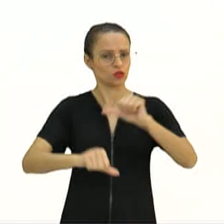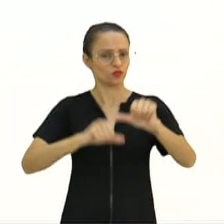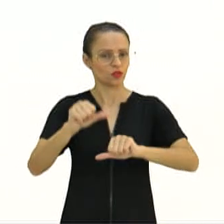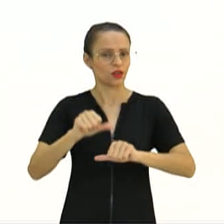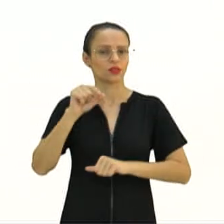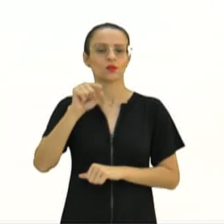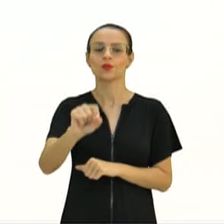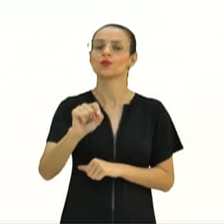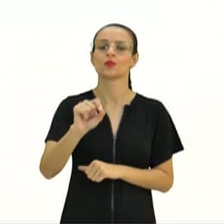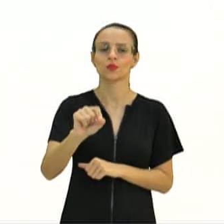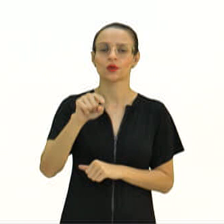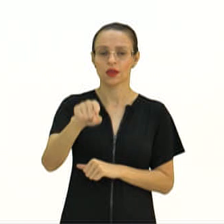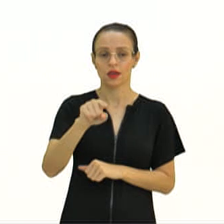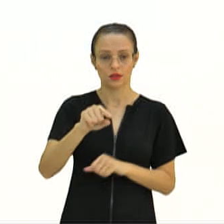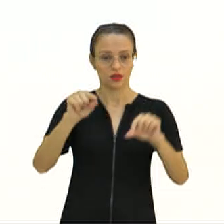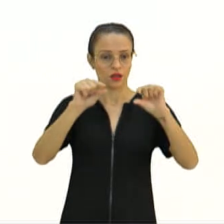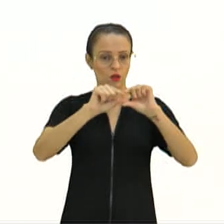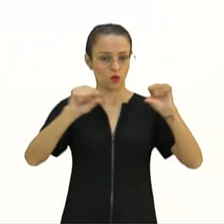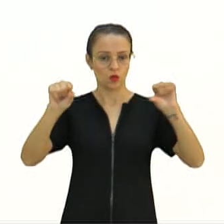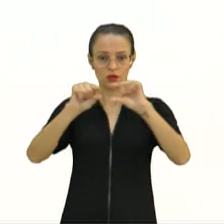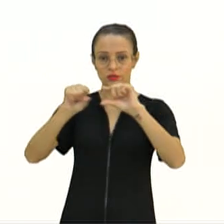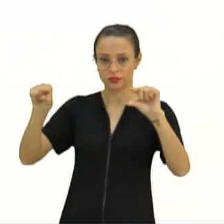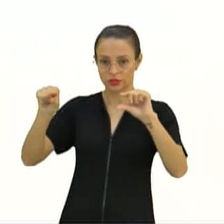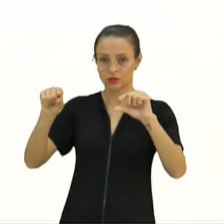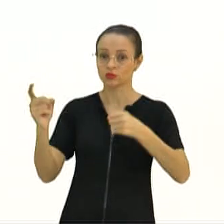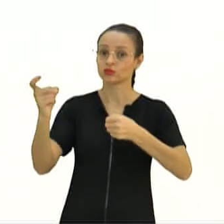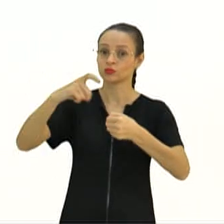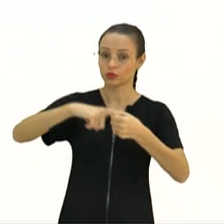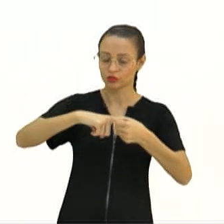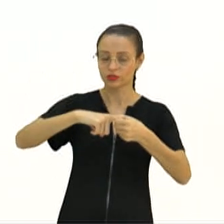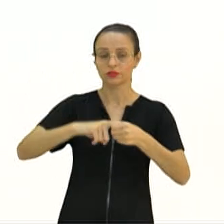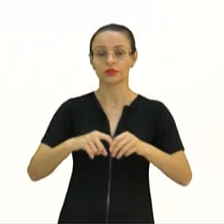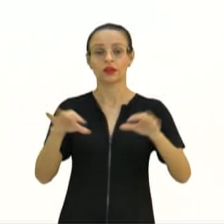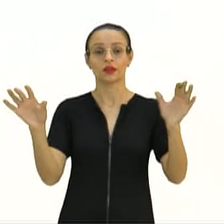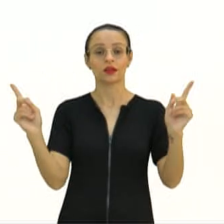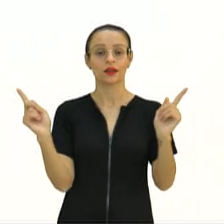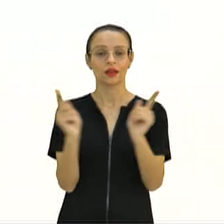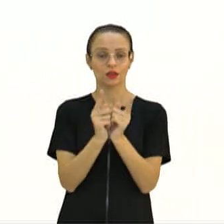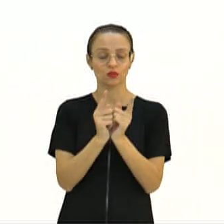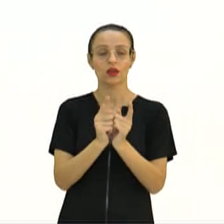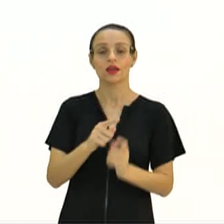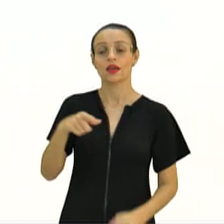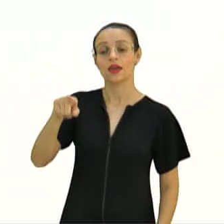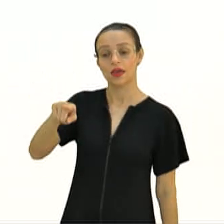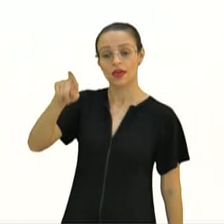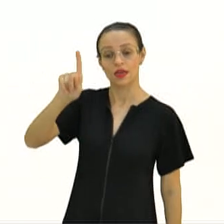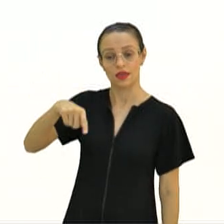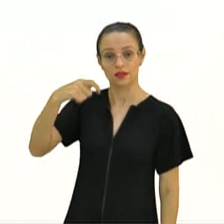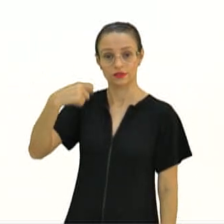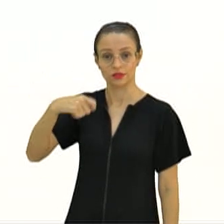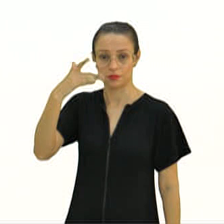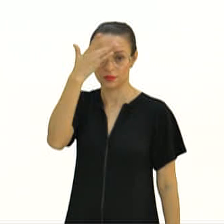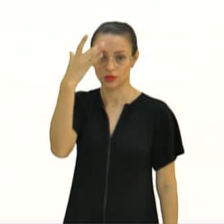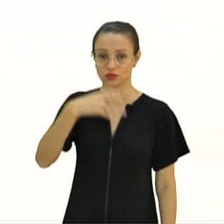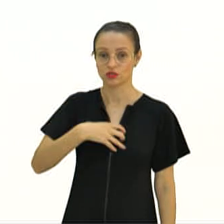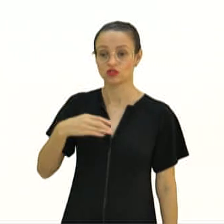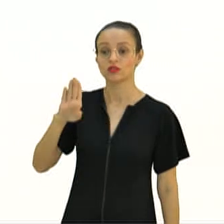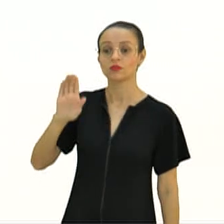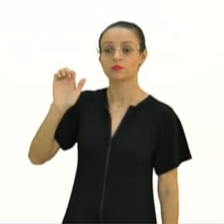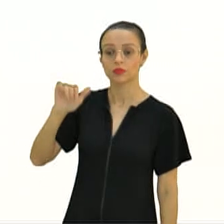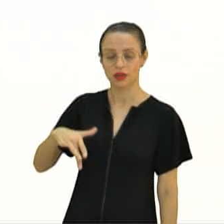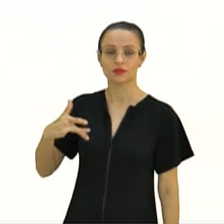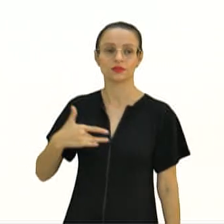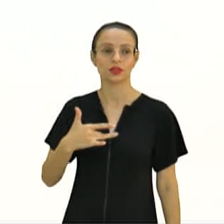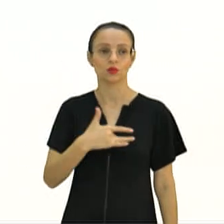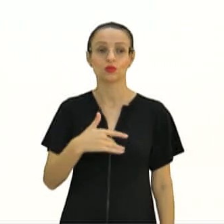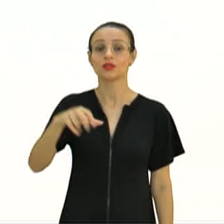essa ideia de oração subordinada reduzida. É necessário a pessoa sentir-se bem com saúde. O sentir está